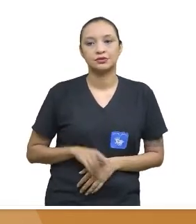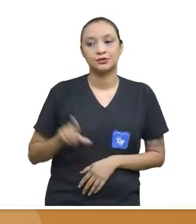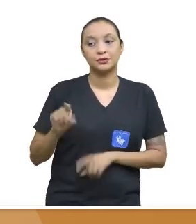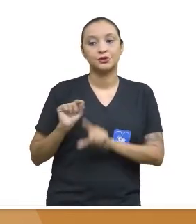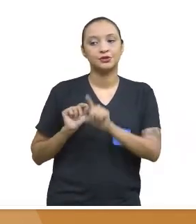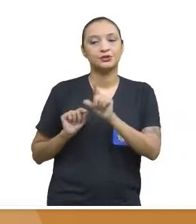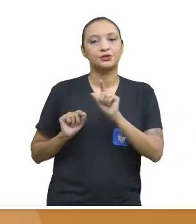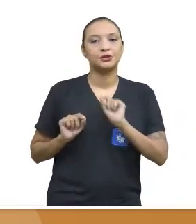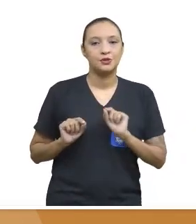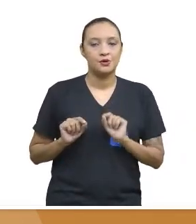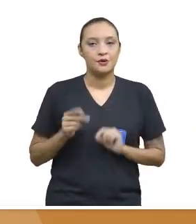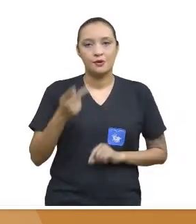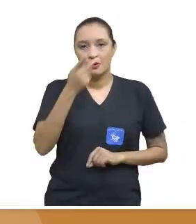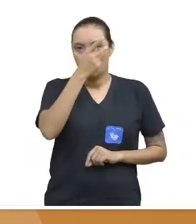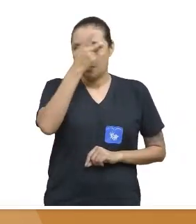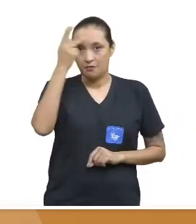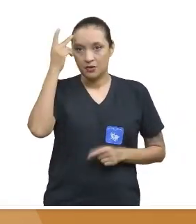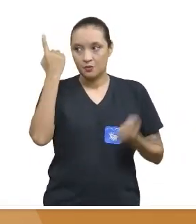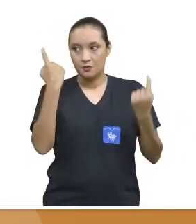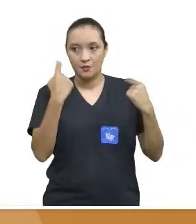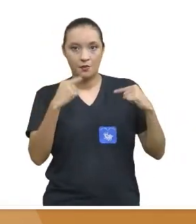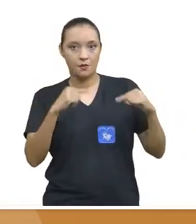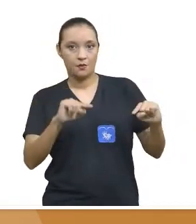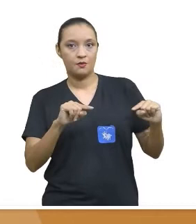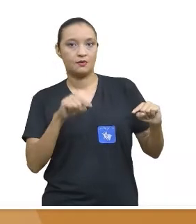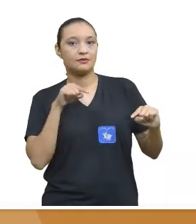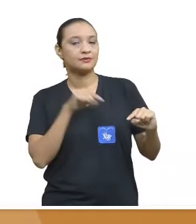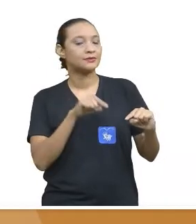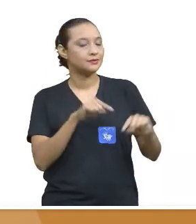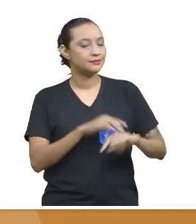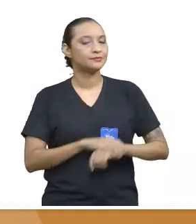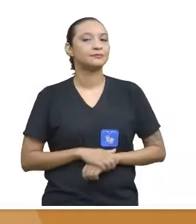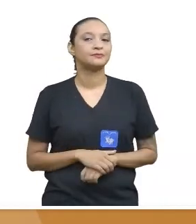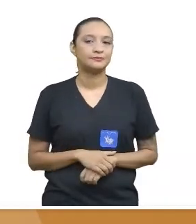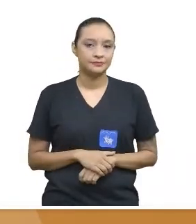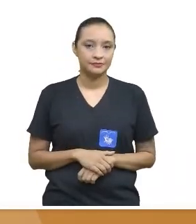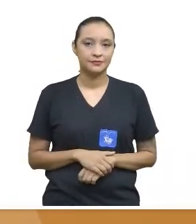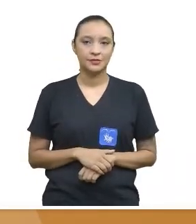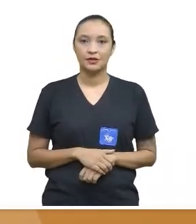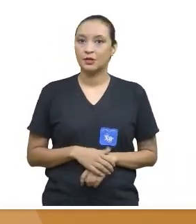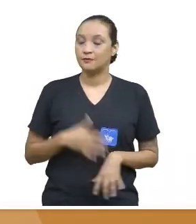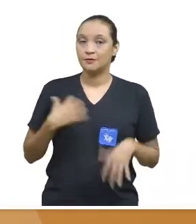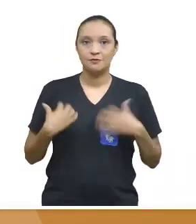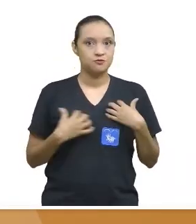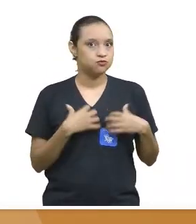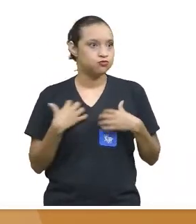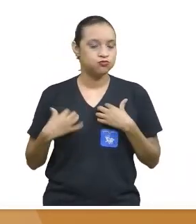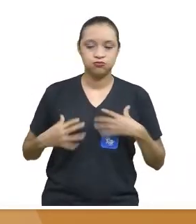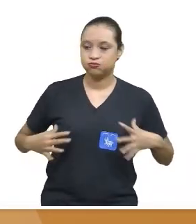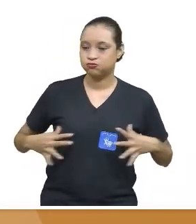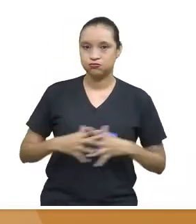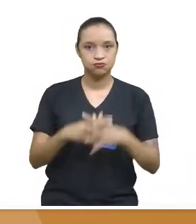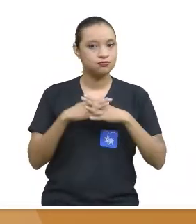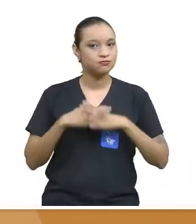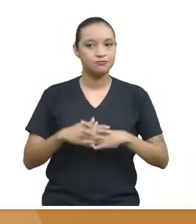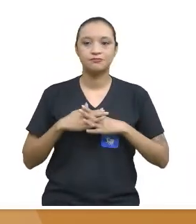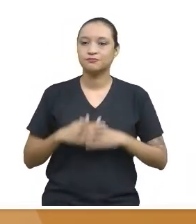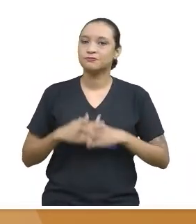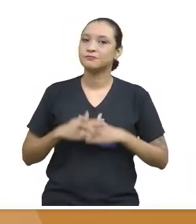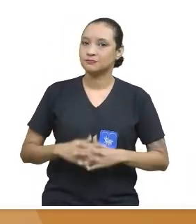contrário à ditadura militar. E isso causou um furor muito grande. Isso causou